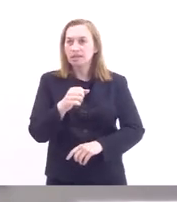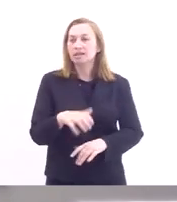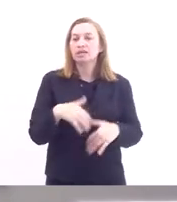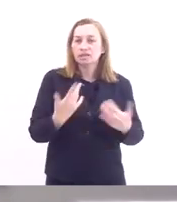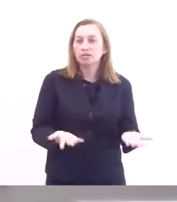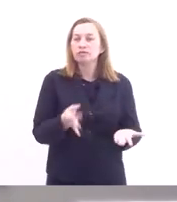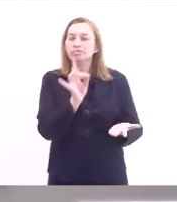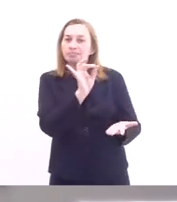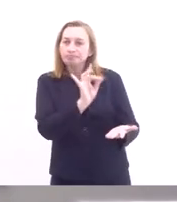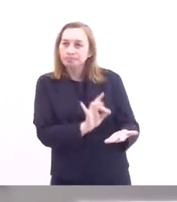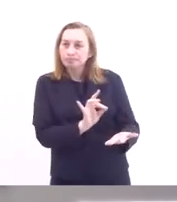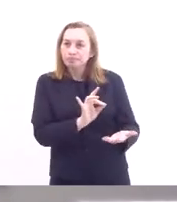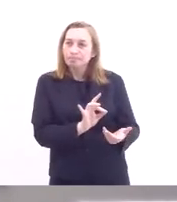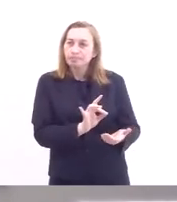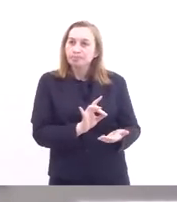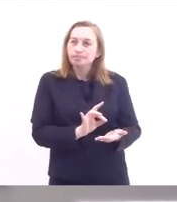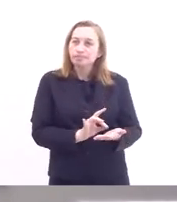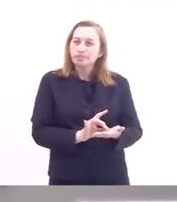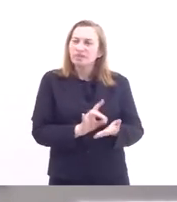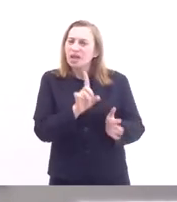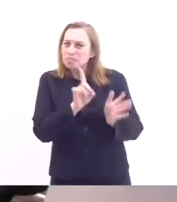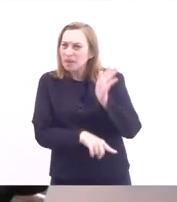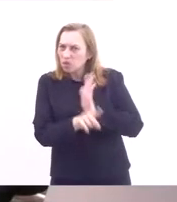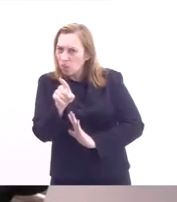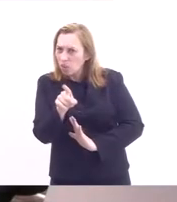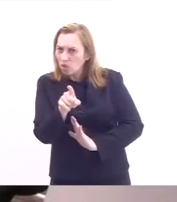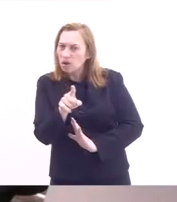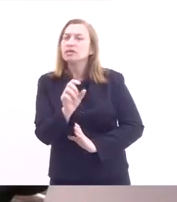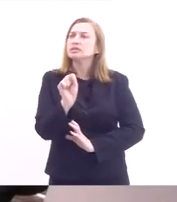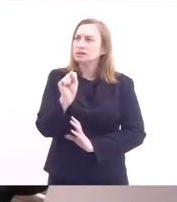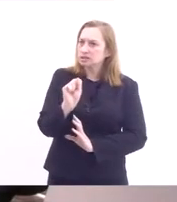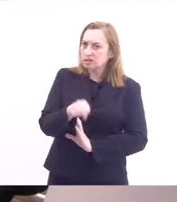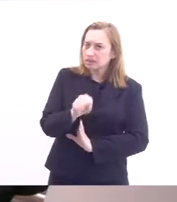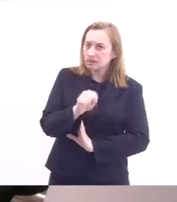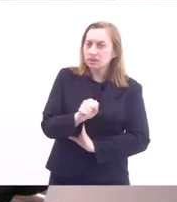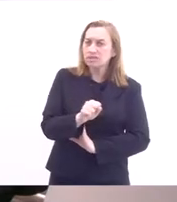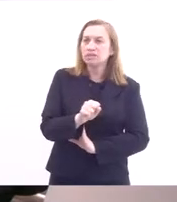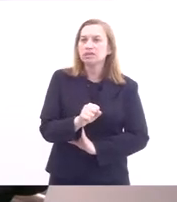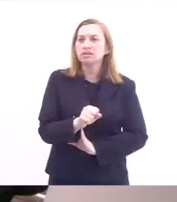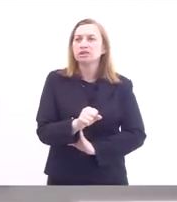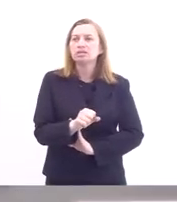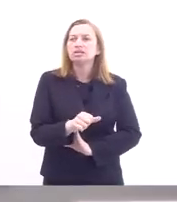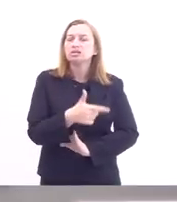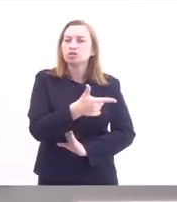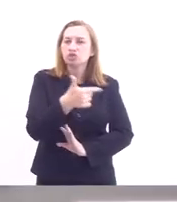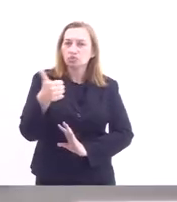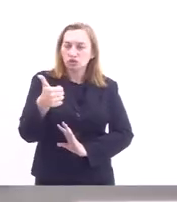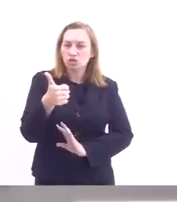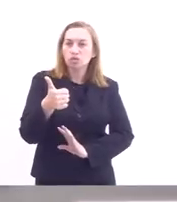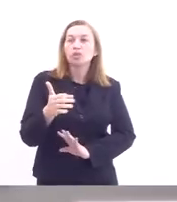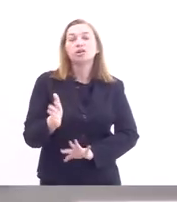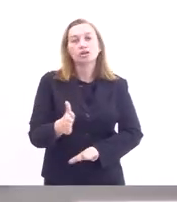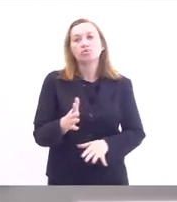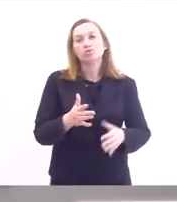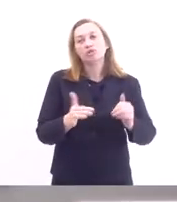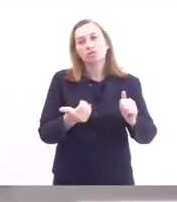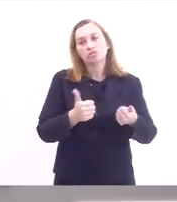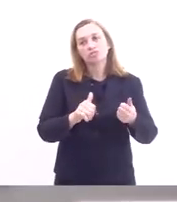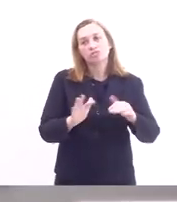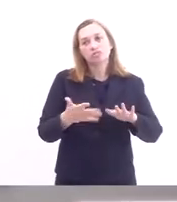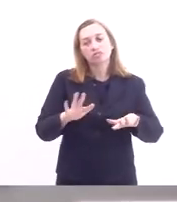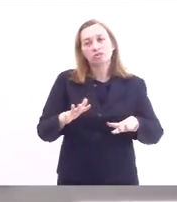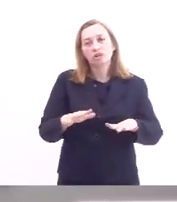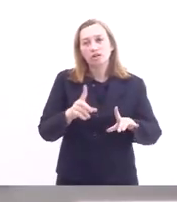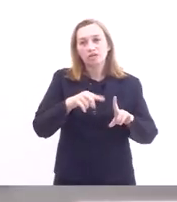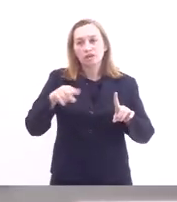na realidade, a gente... Seria menor ainda. Seria menor ainda. Então, a gente teria... Em 2021, então, a gente teria uma variação nominal